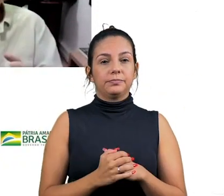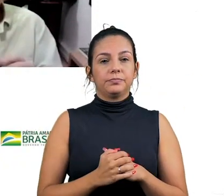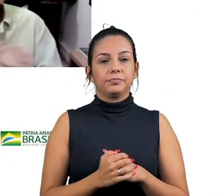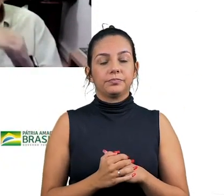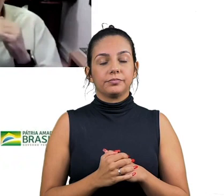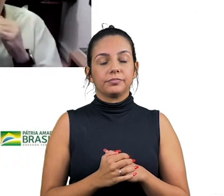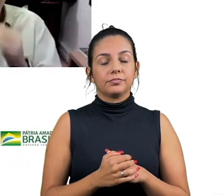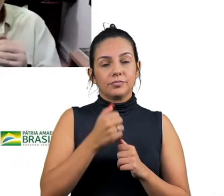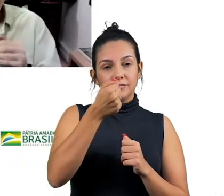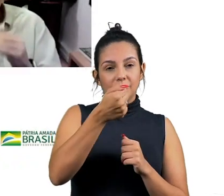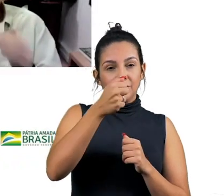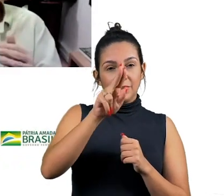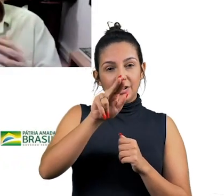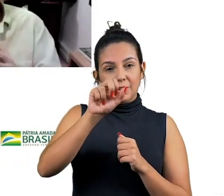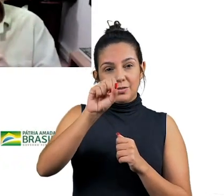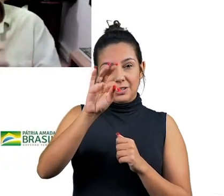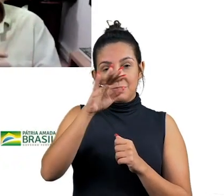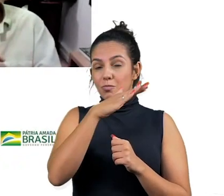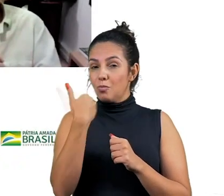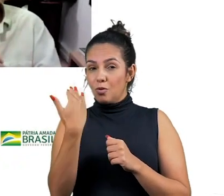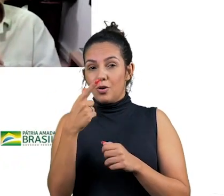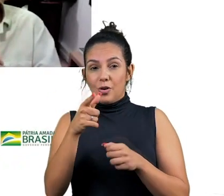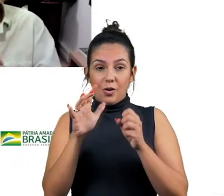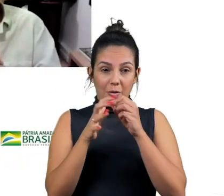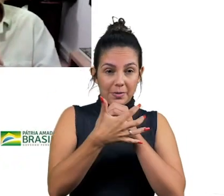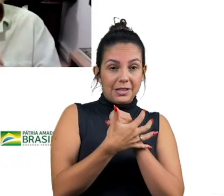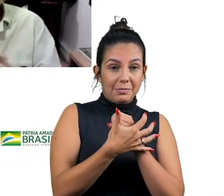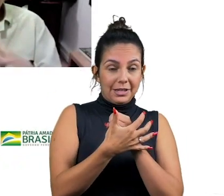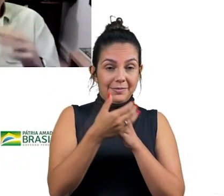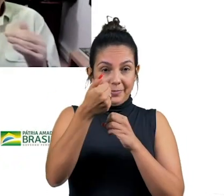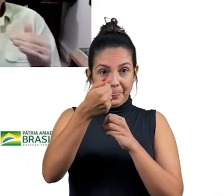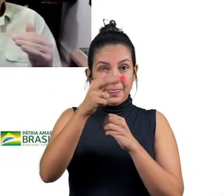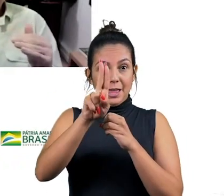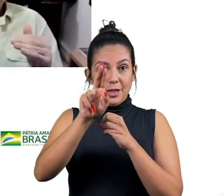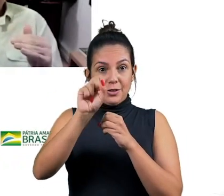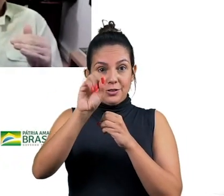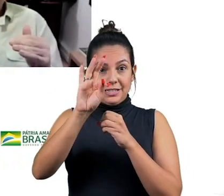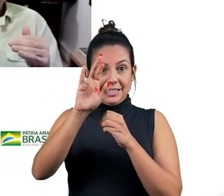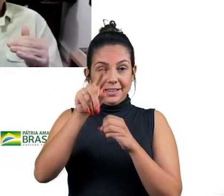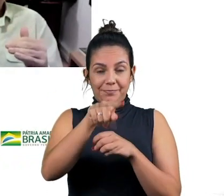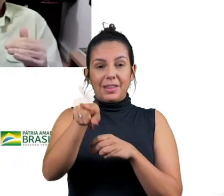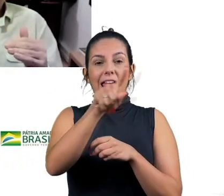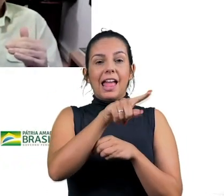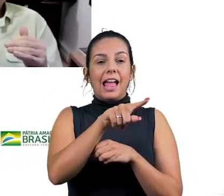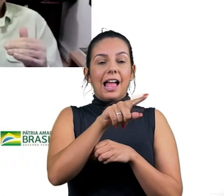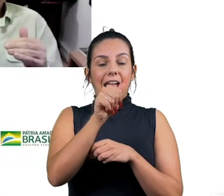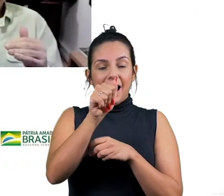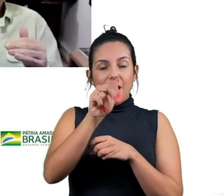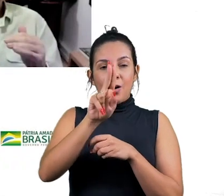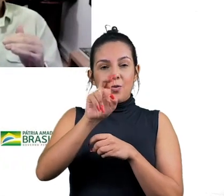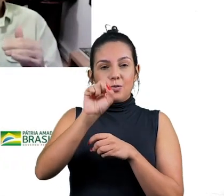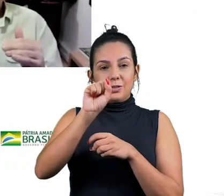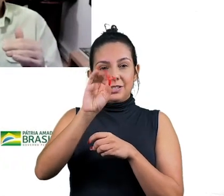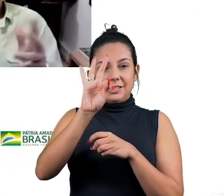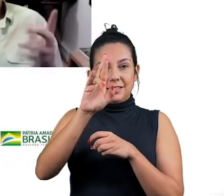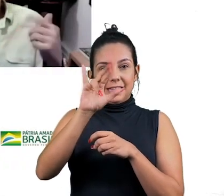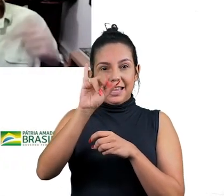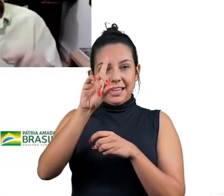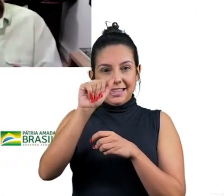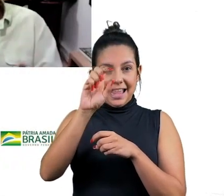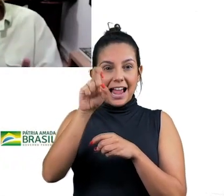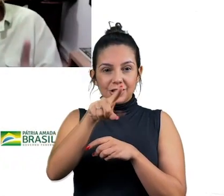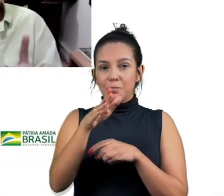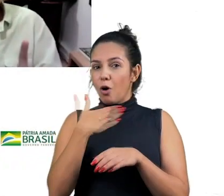A austeridade morreu com a pandemia. Na hora que a sociedade se deu